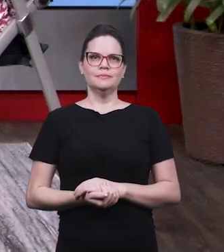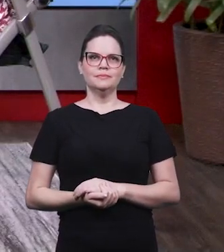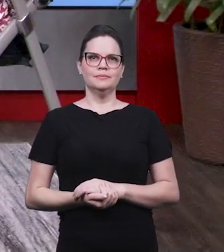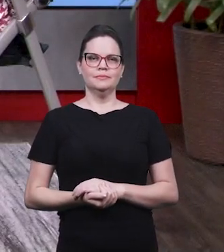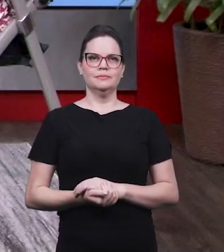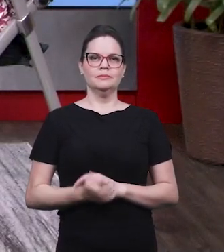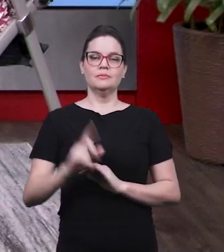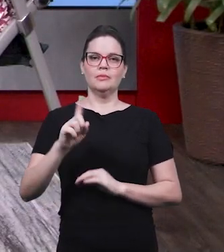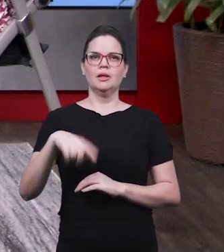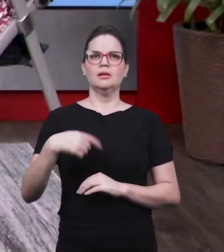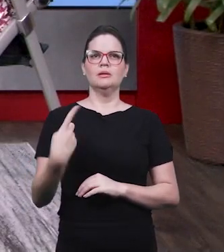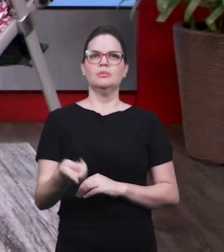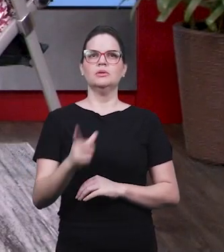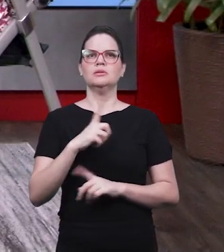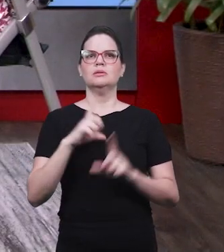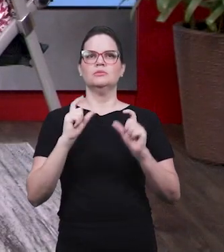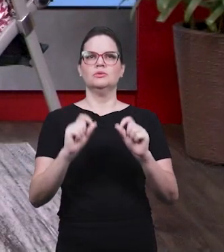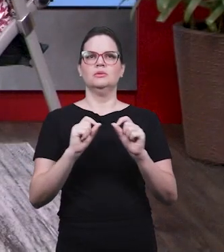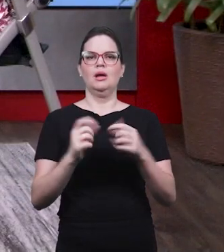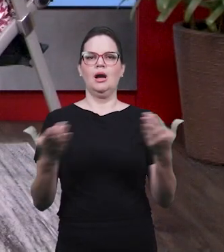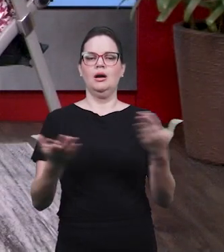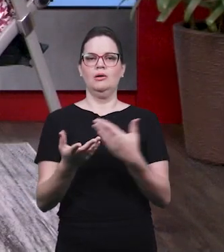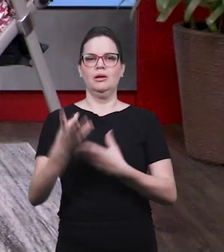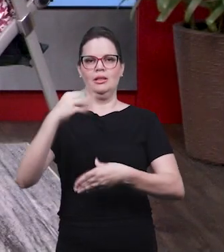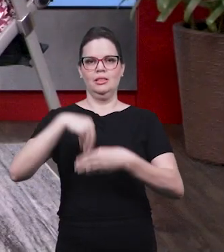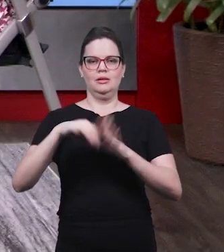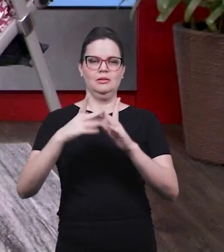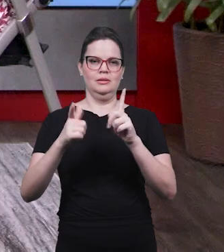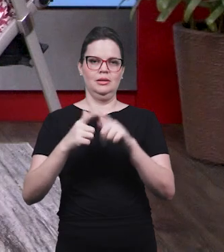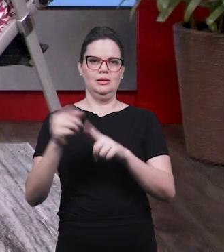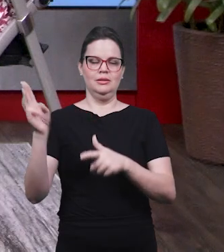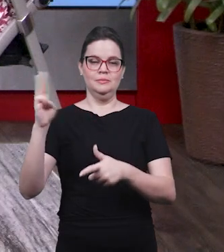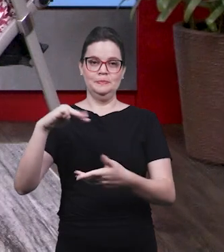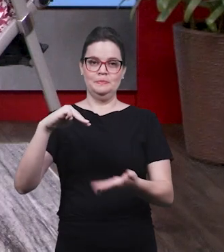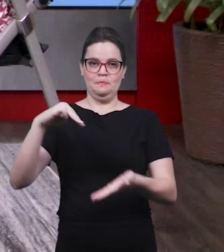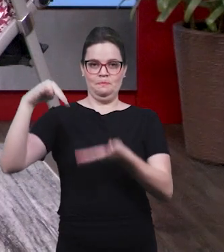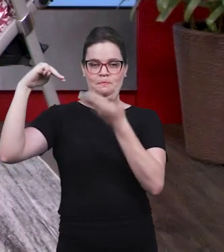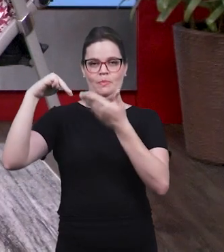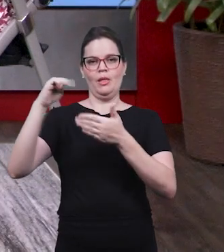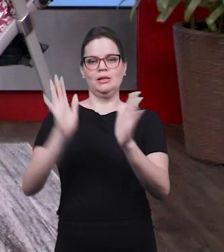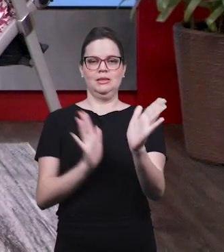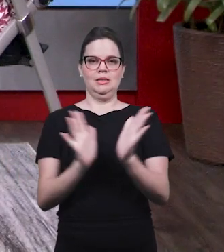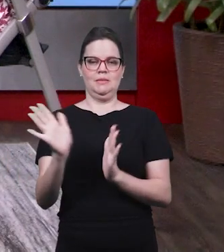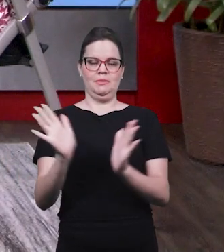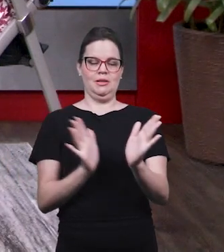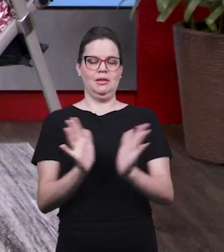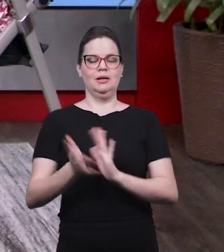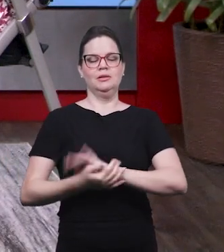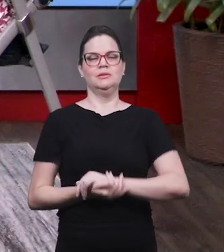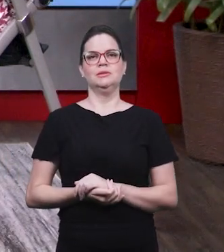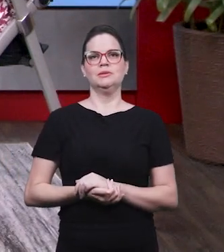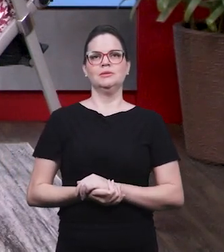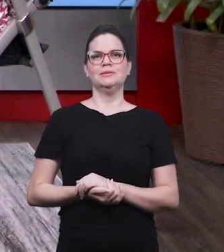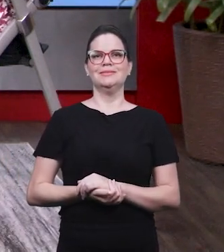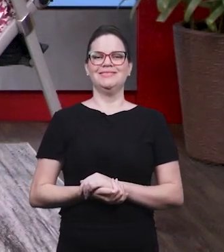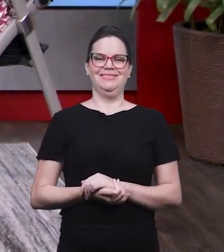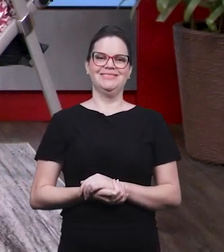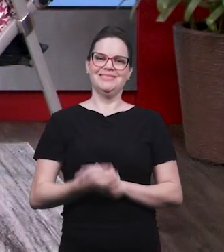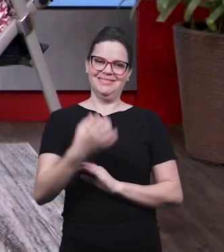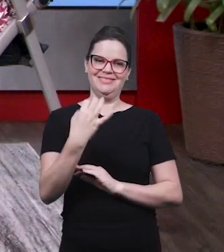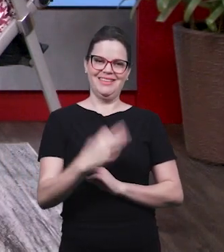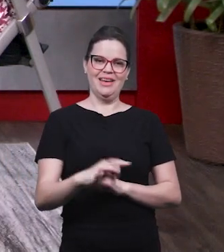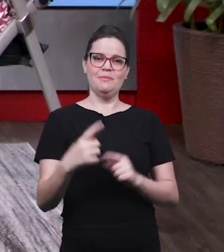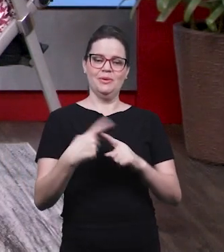E depois nós temos agora o trabalho, né, de acessibilidade da Igreja Cristã Maranata, né?